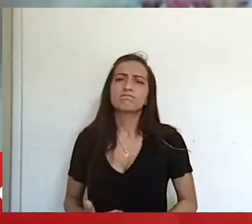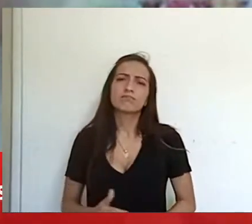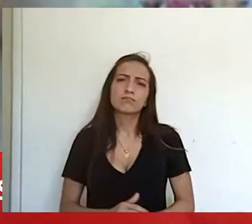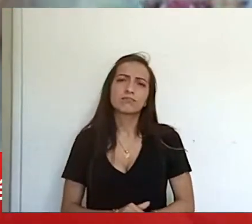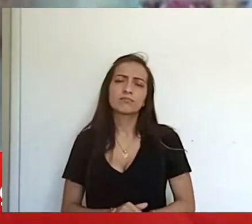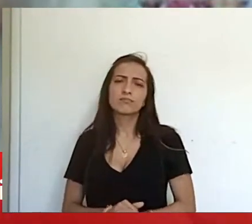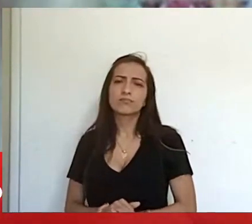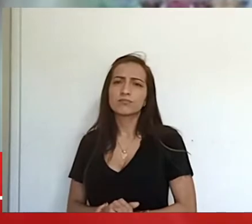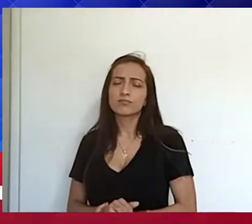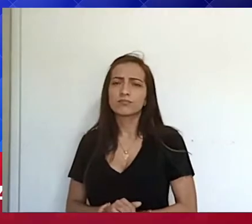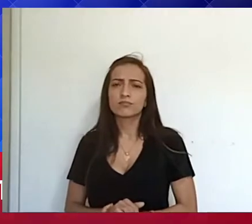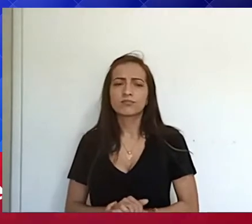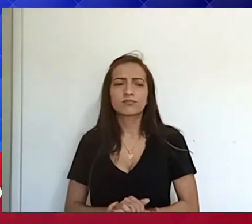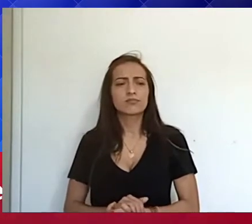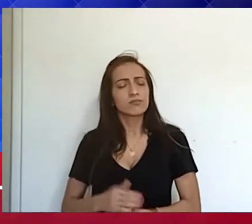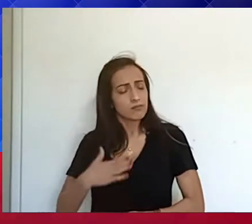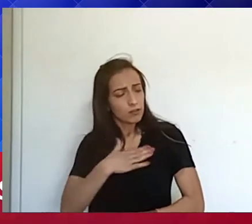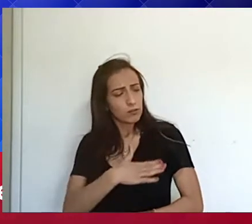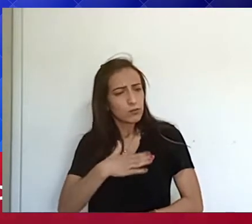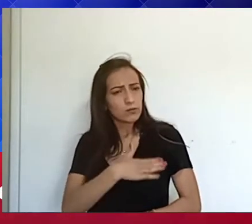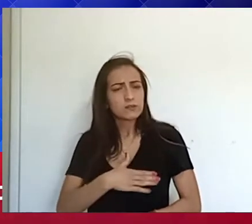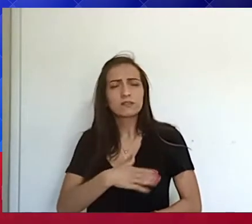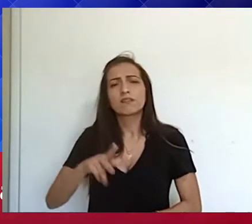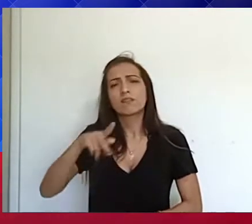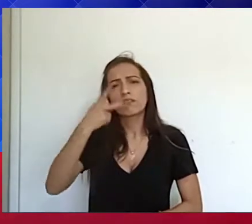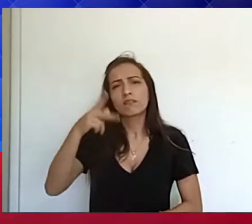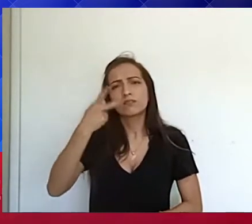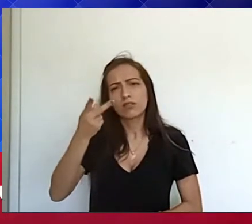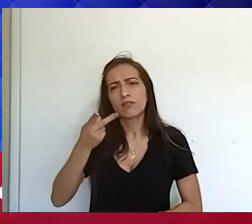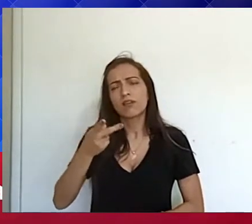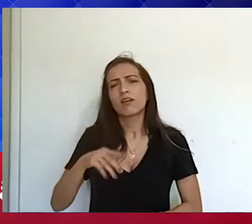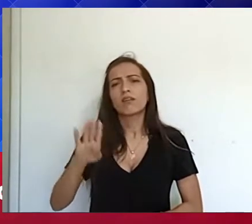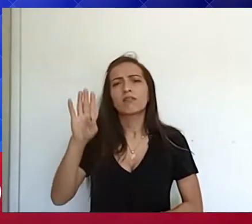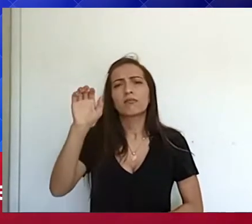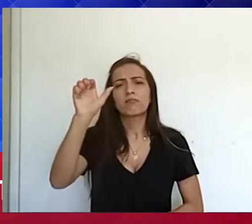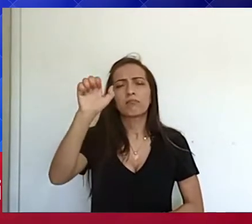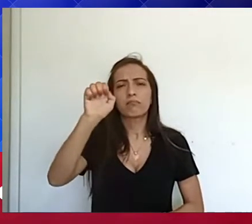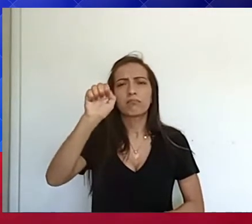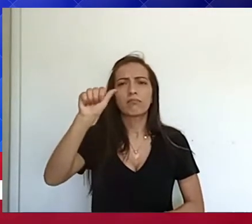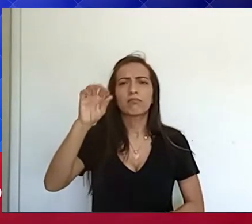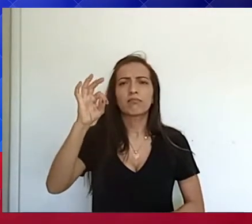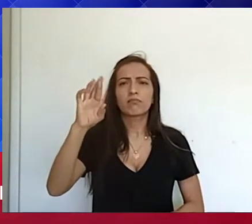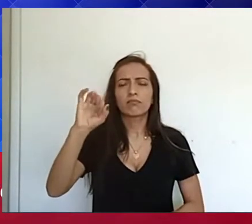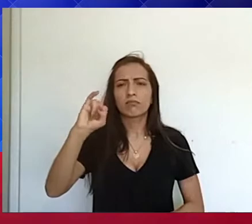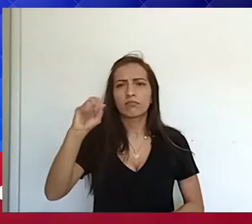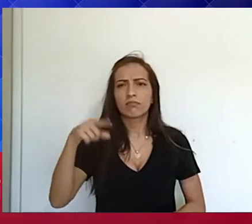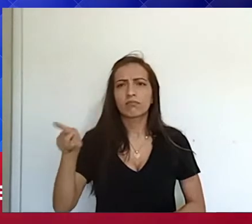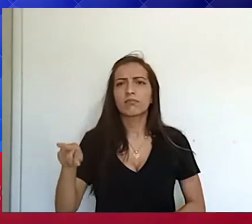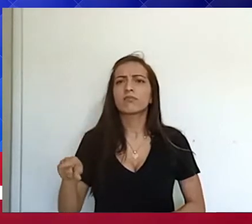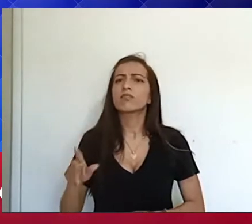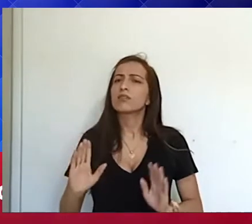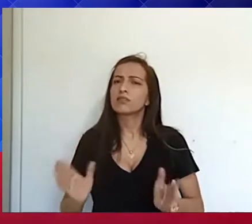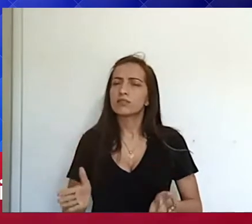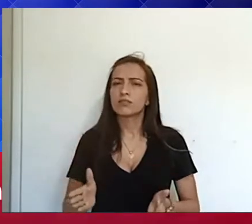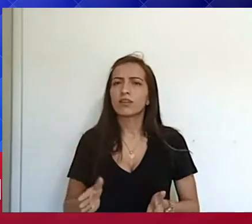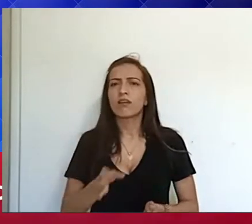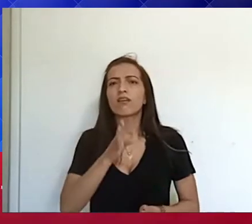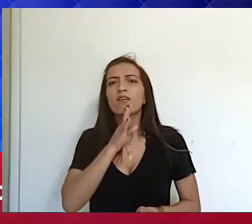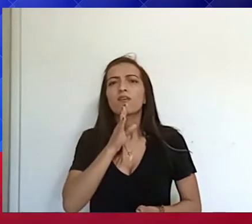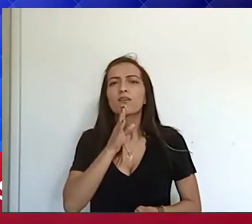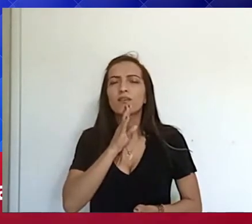sua mediação, viu, Beatriz? Obrigada também, é um prazer. Acho que eu já conheço o Tião assim,